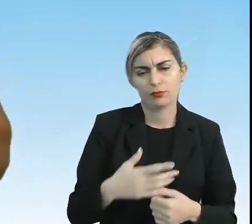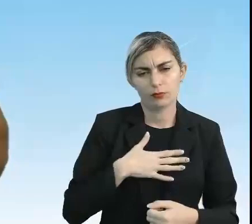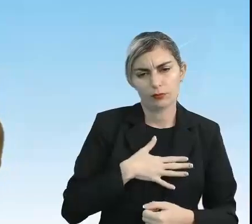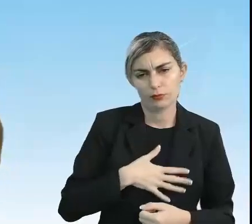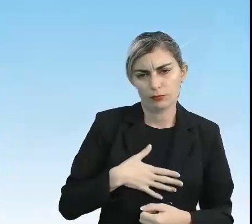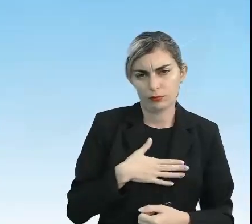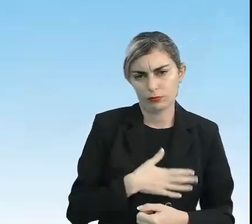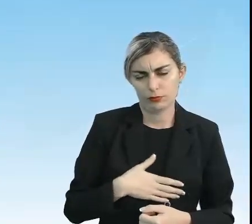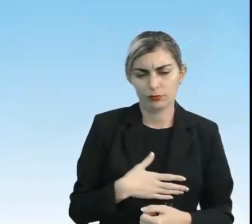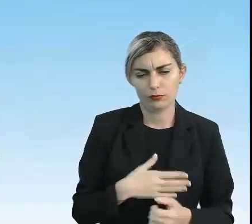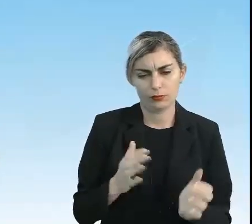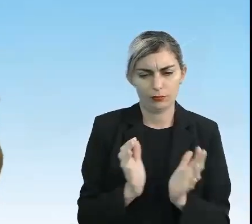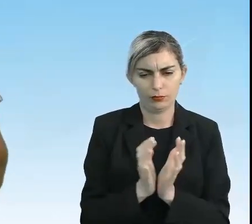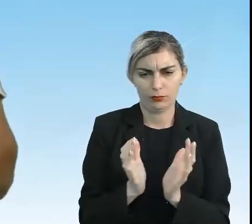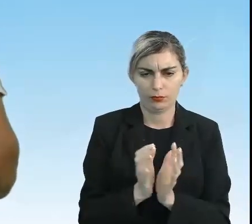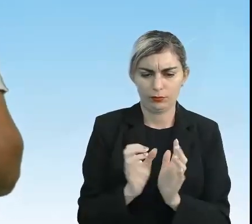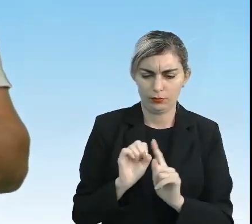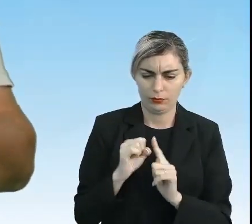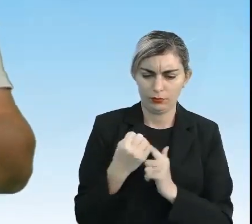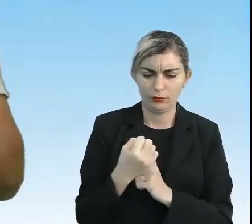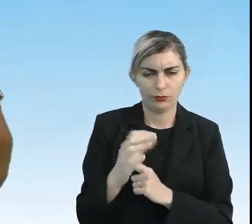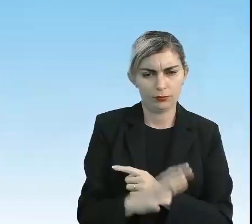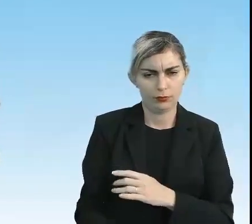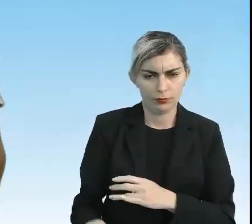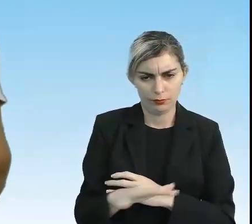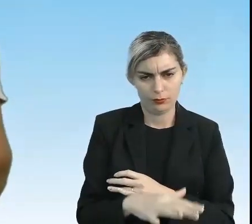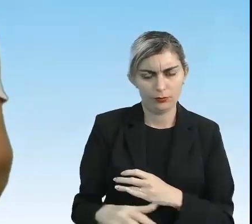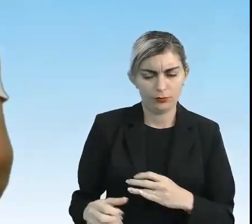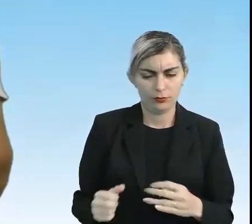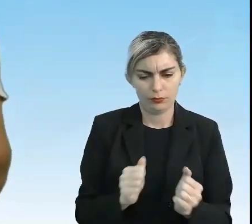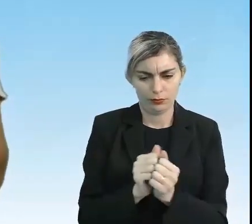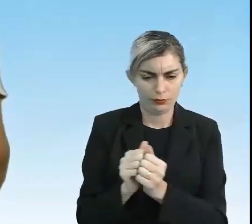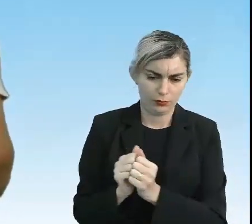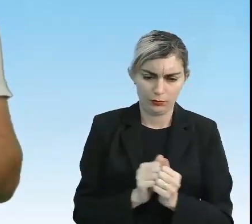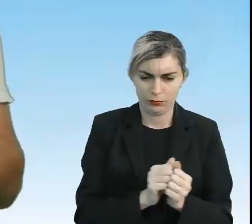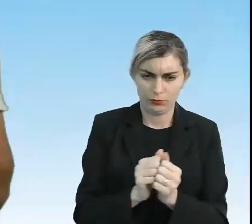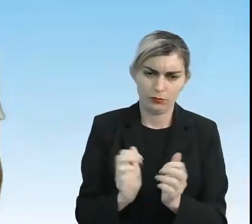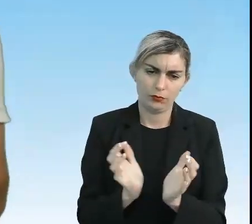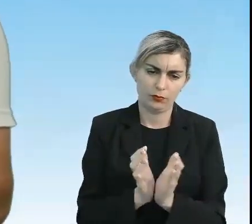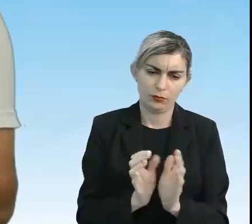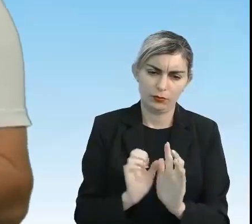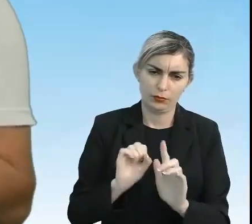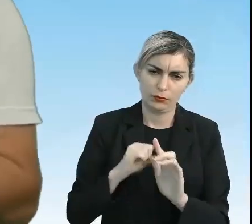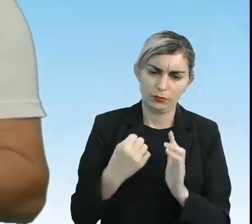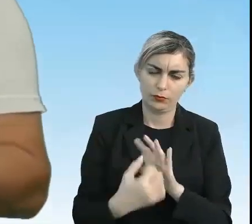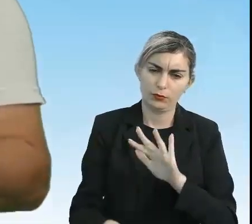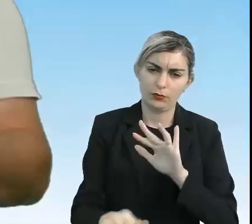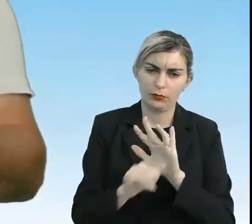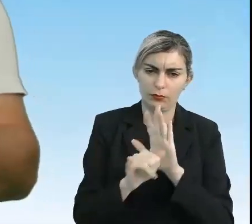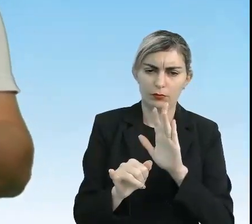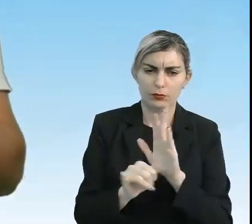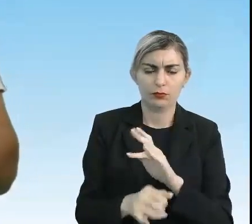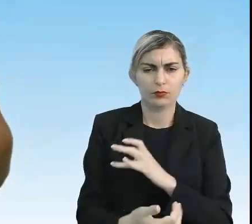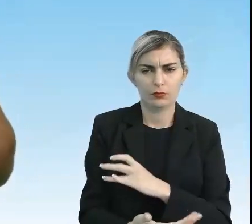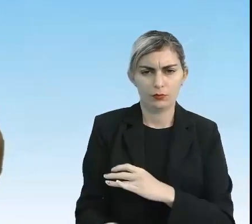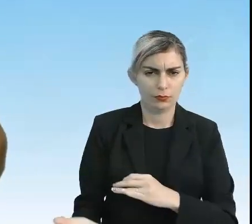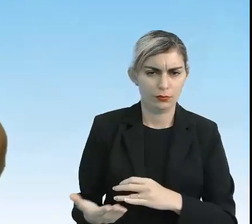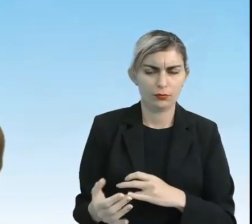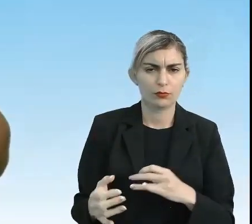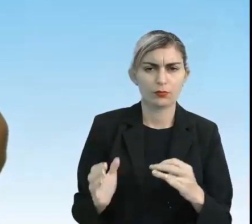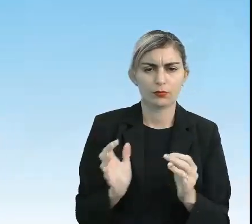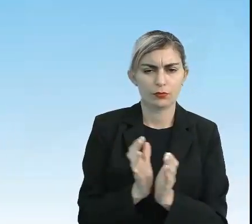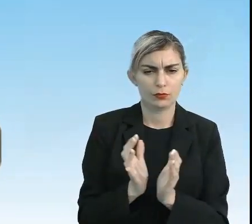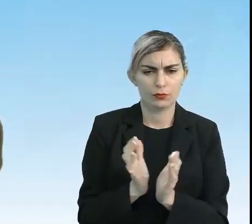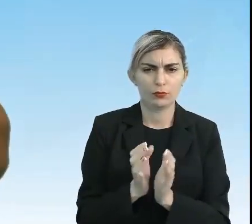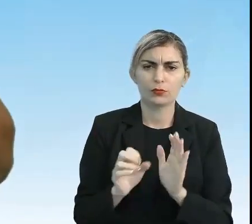gostam de determinados grupos sociais, de estar junto, Identidade, de né? determinados grupos sociais por identidade, exatamente. Então, o grupo